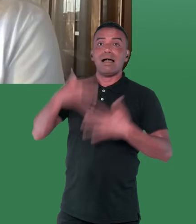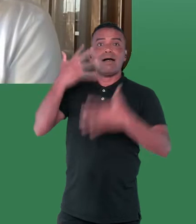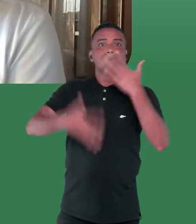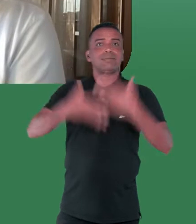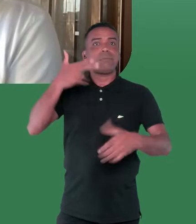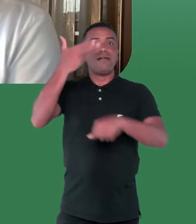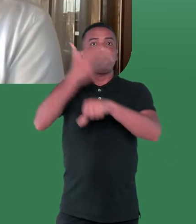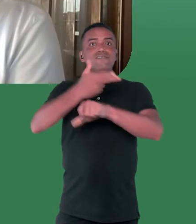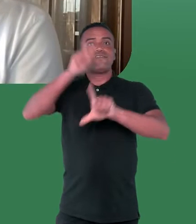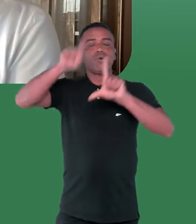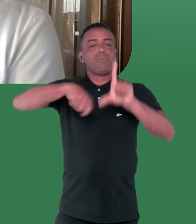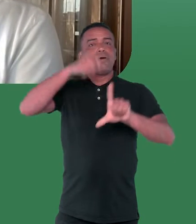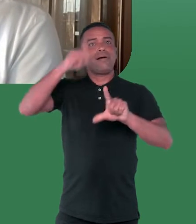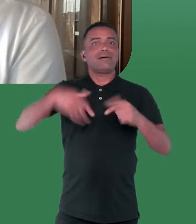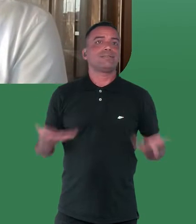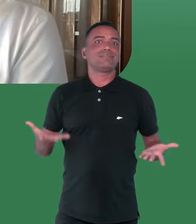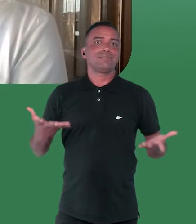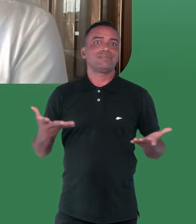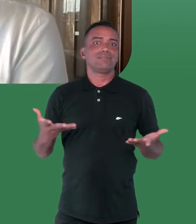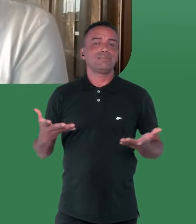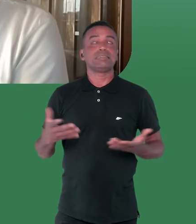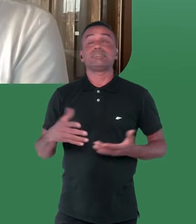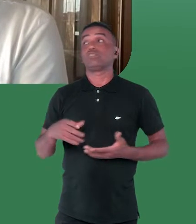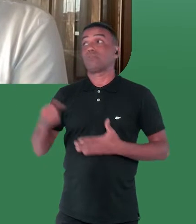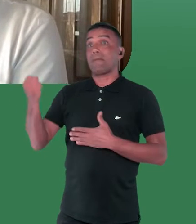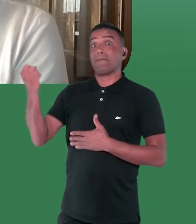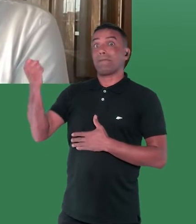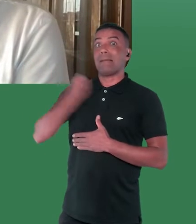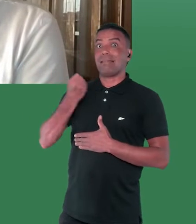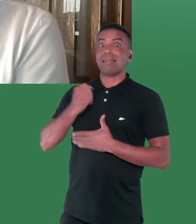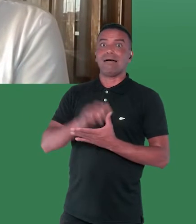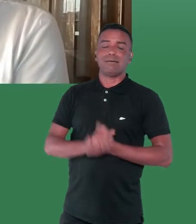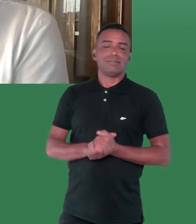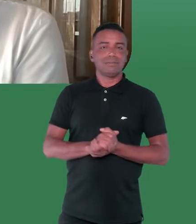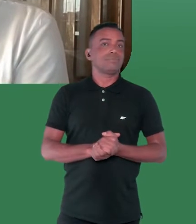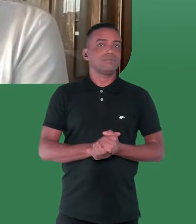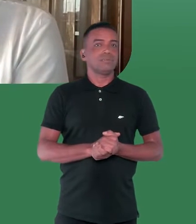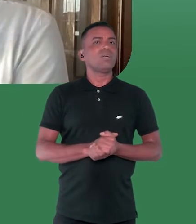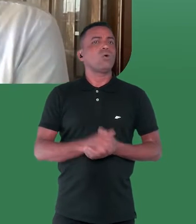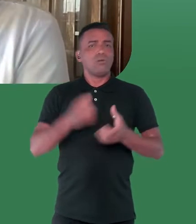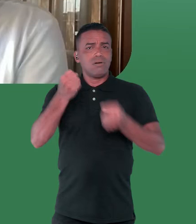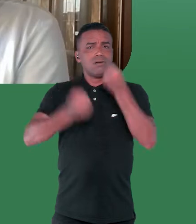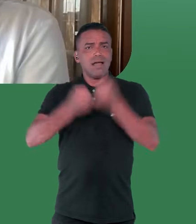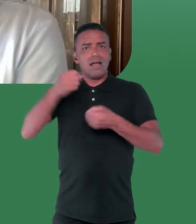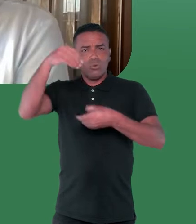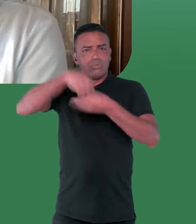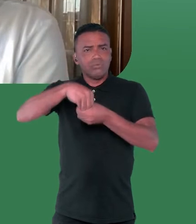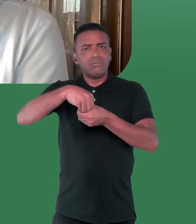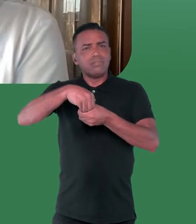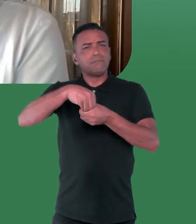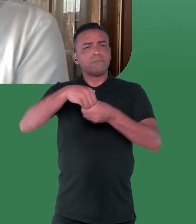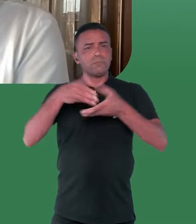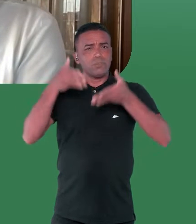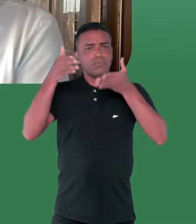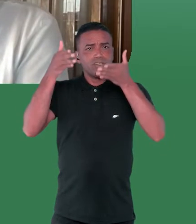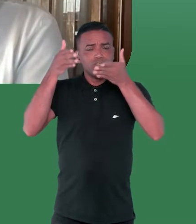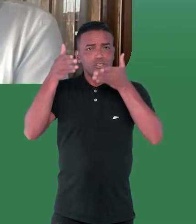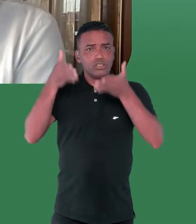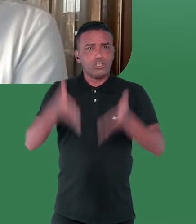a filmagem do Jacinto, falei, você vai me matar. Voltei, fiquei quietinho no carro, quando nós chegamos